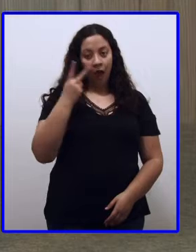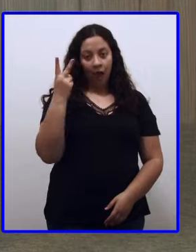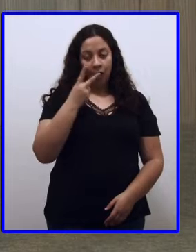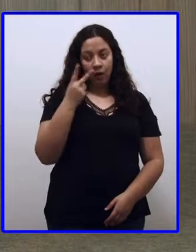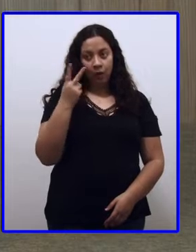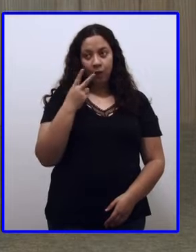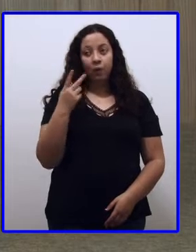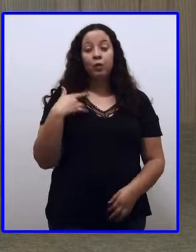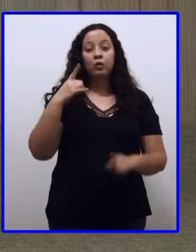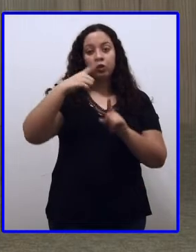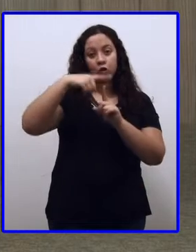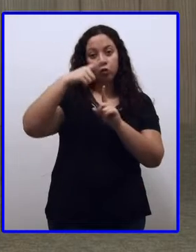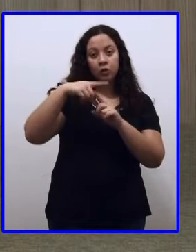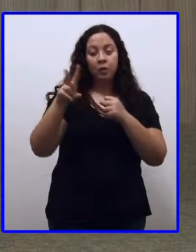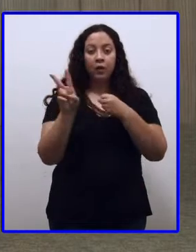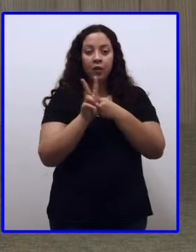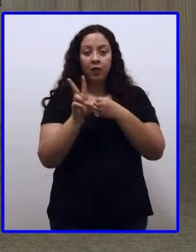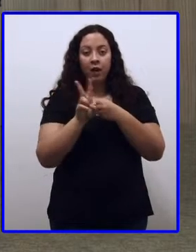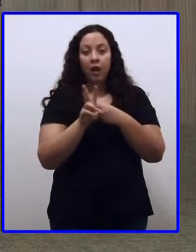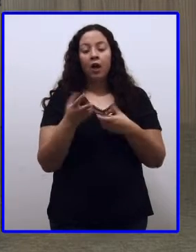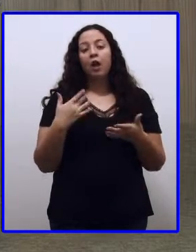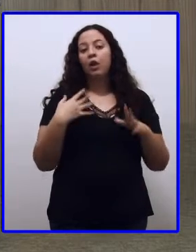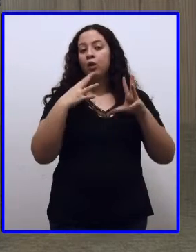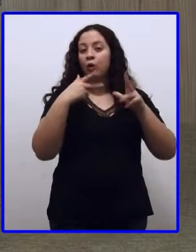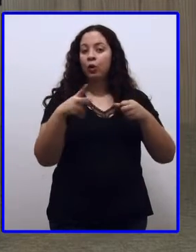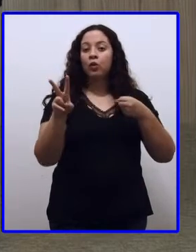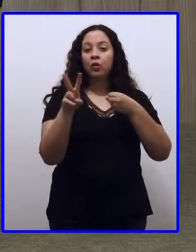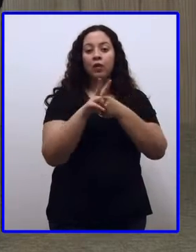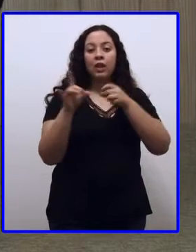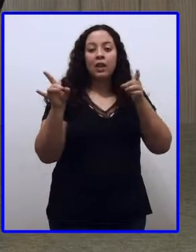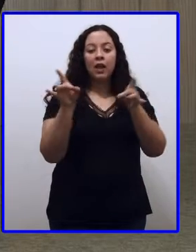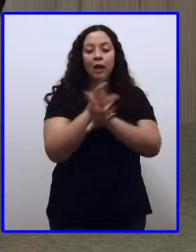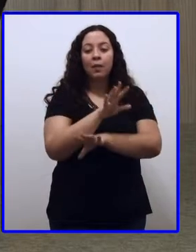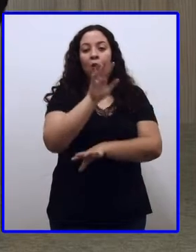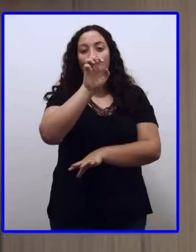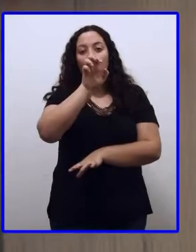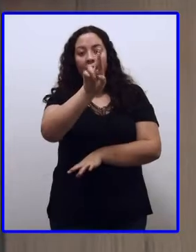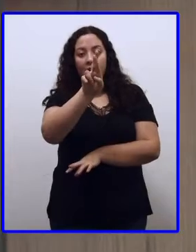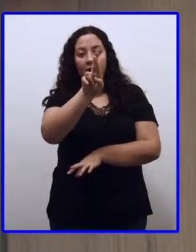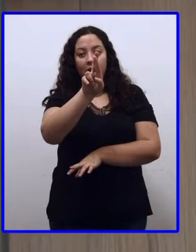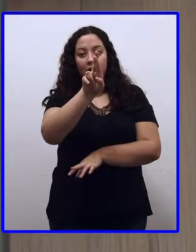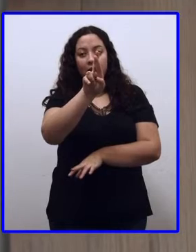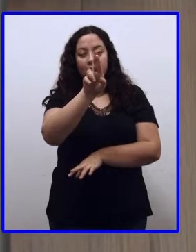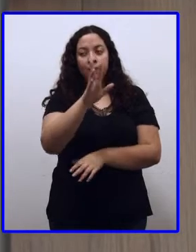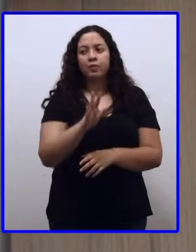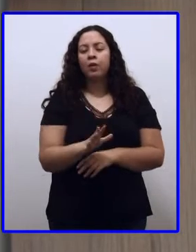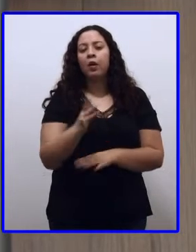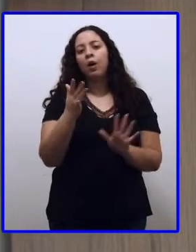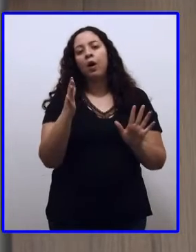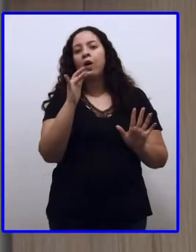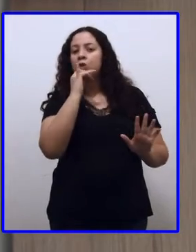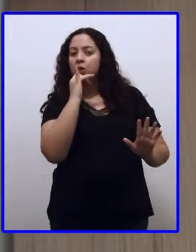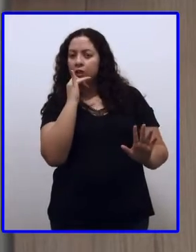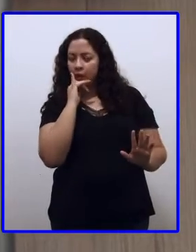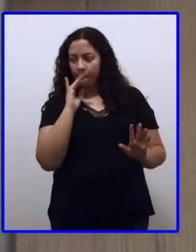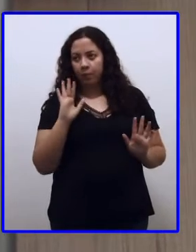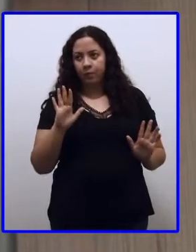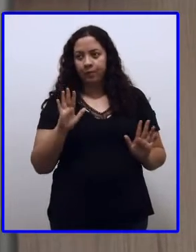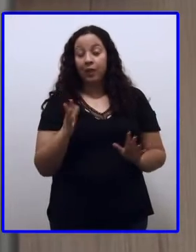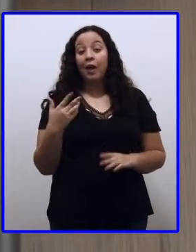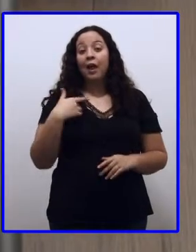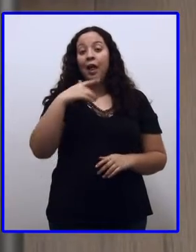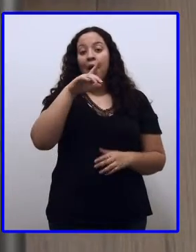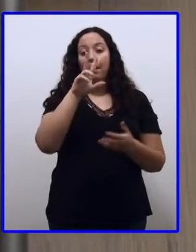segunda conjugação, são os verbos que terminam com er. Certo? Então, eu vou dar um exemplo para